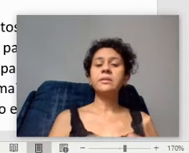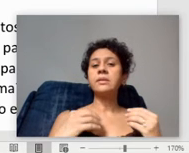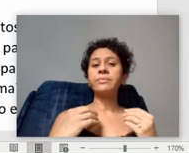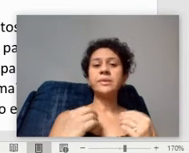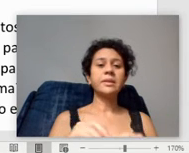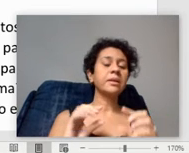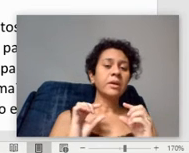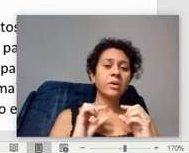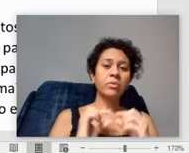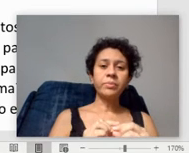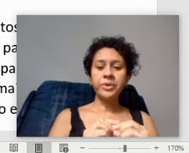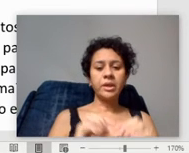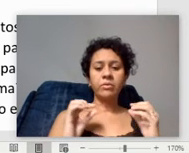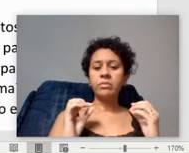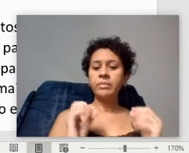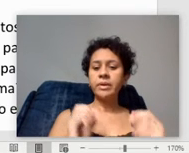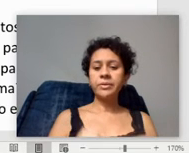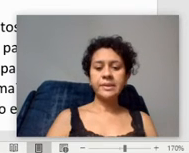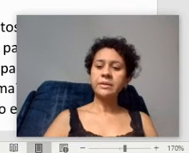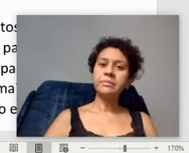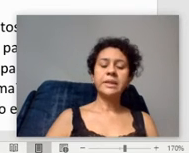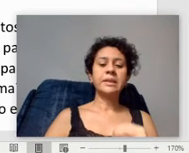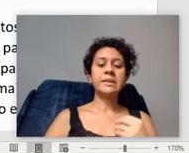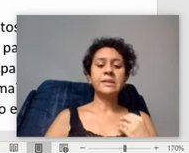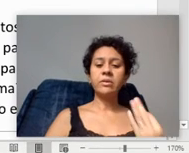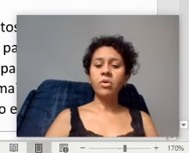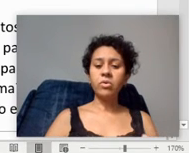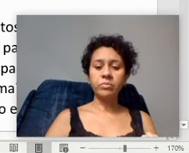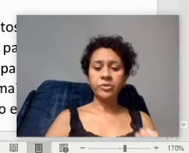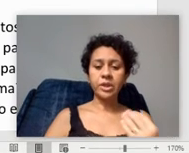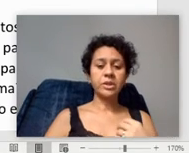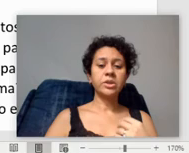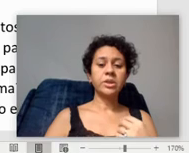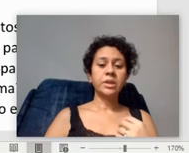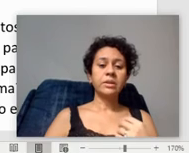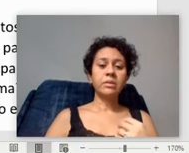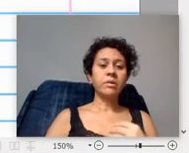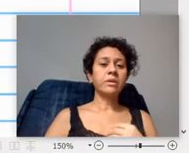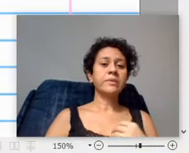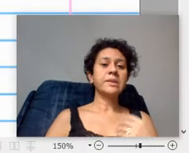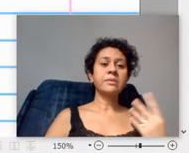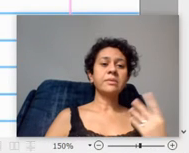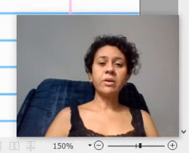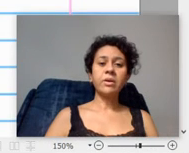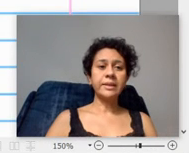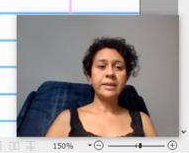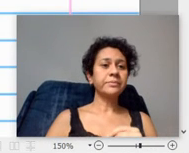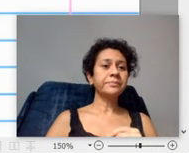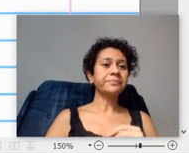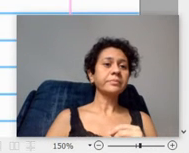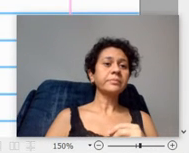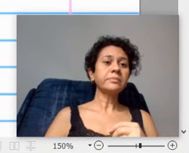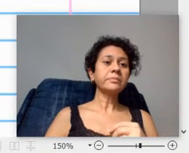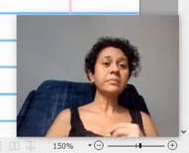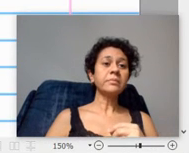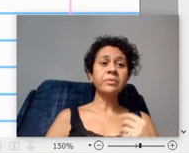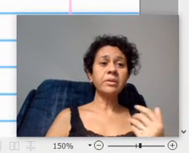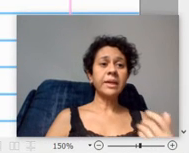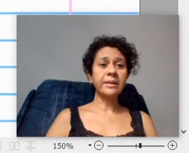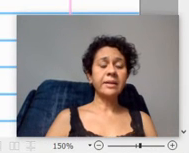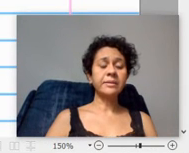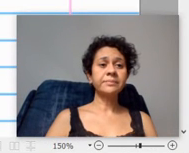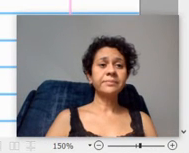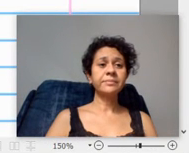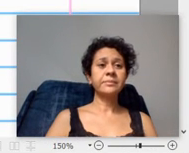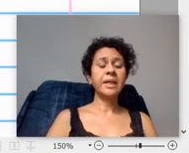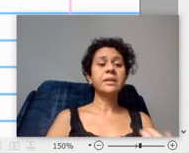pegar a criança e fazer um pouquinho, uma coisinha com eles, né? Como, gente? Então, ó, vocês vão pegar o caderno e vão